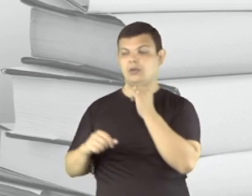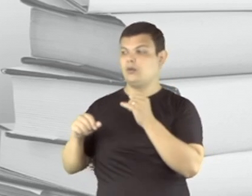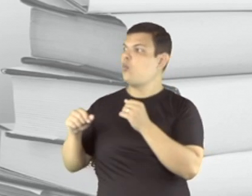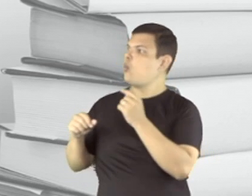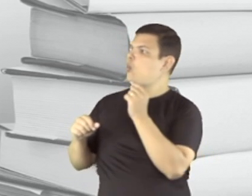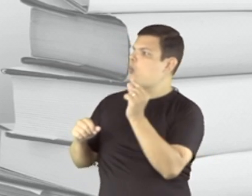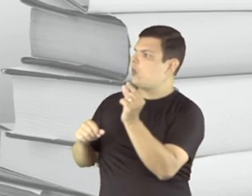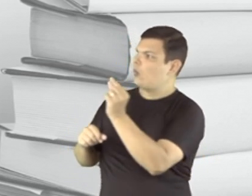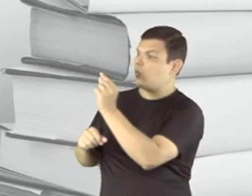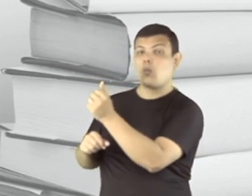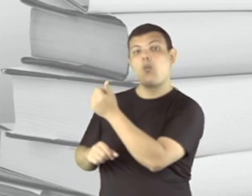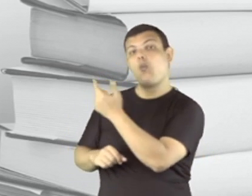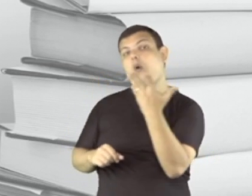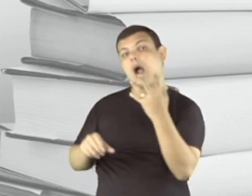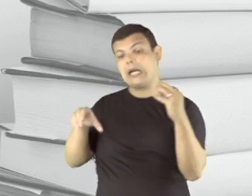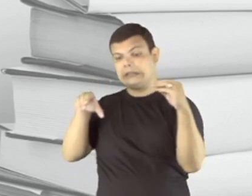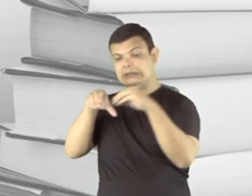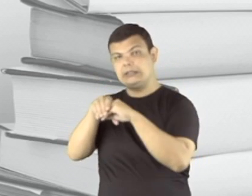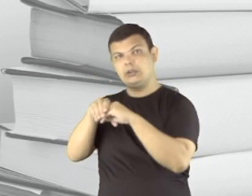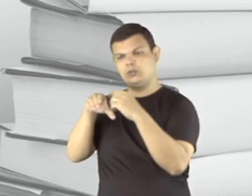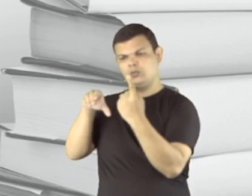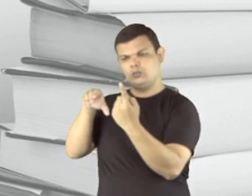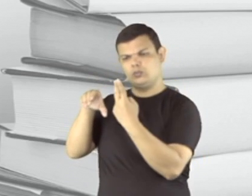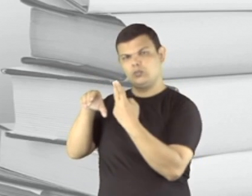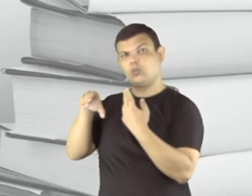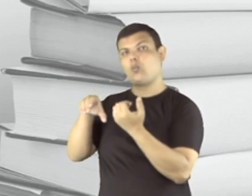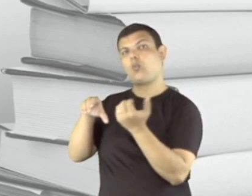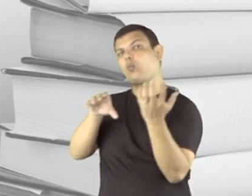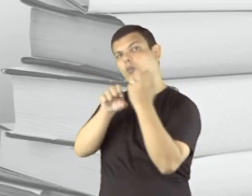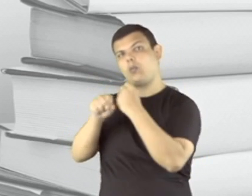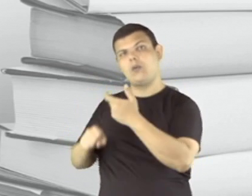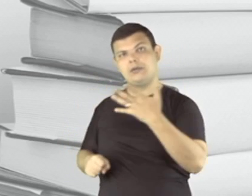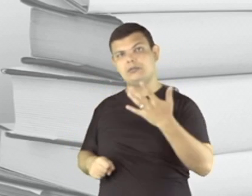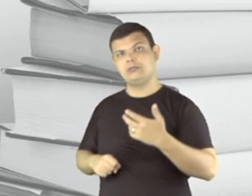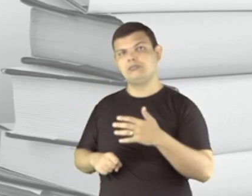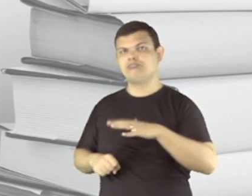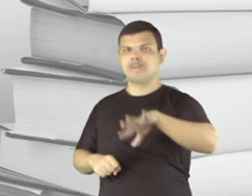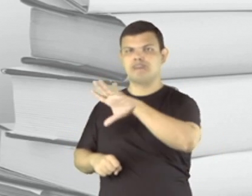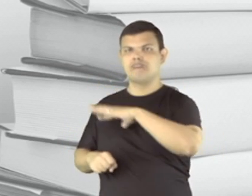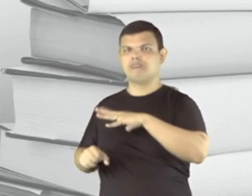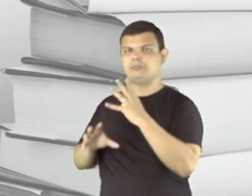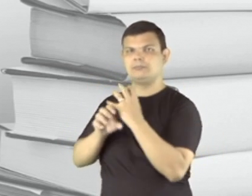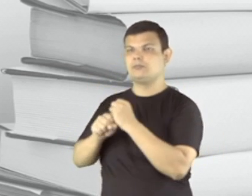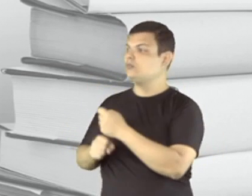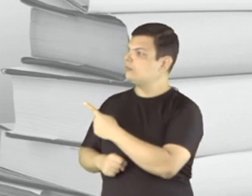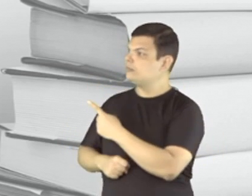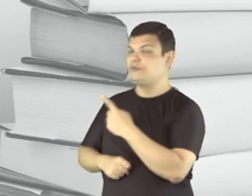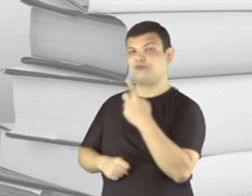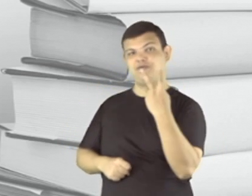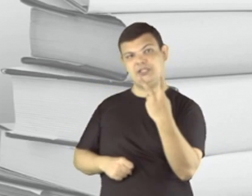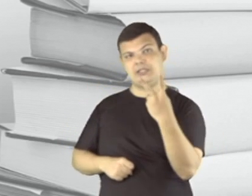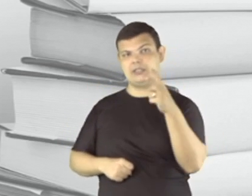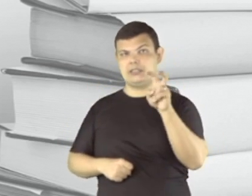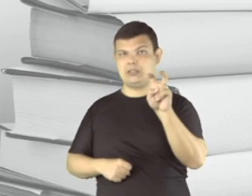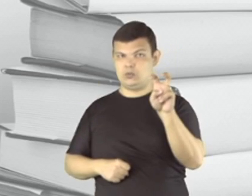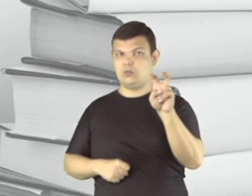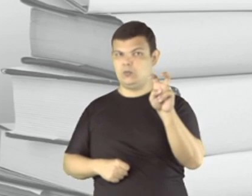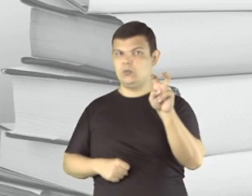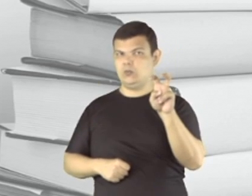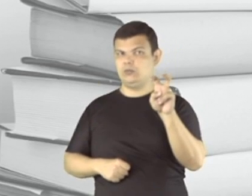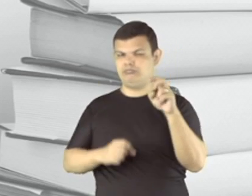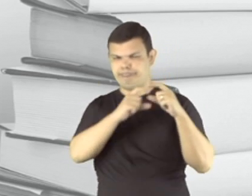quantos quadradinhos tem dentro desse contorno aqui, ó. Aqui no caso, no total, nós percebemos que tem